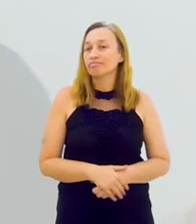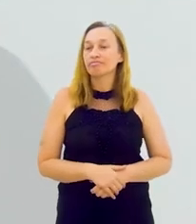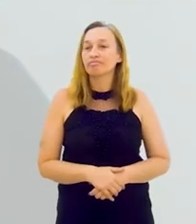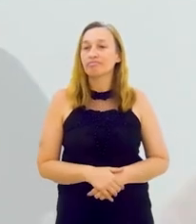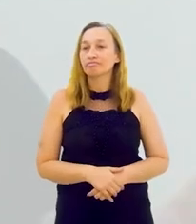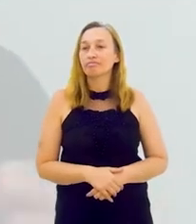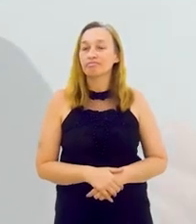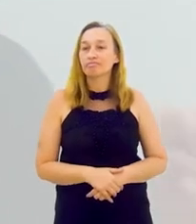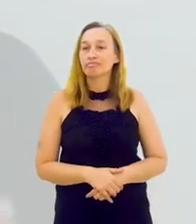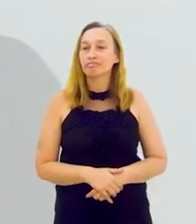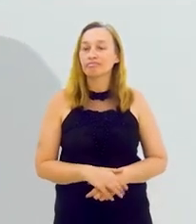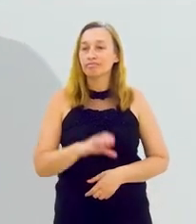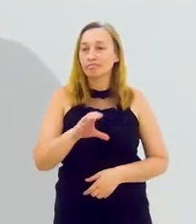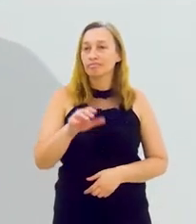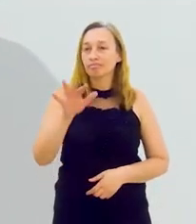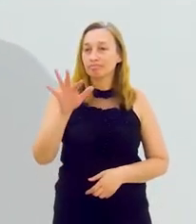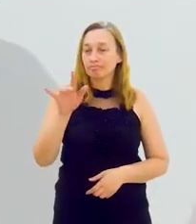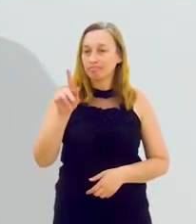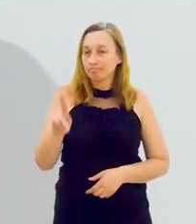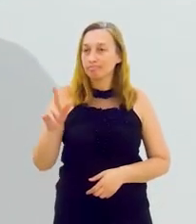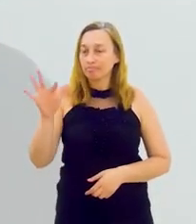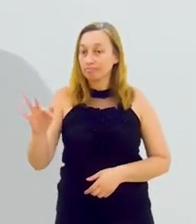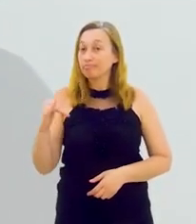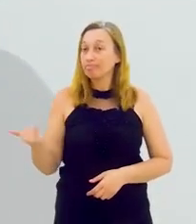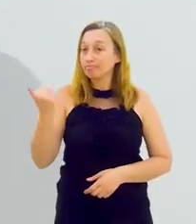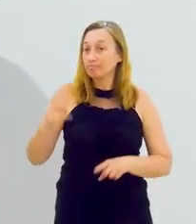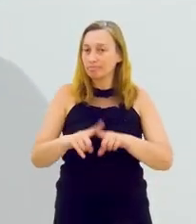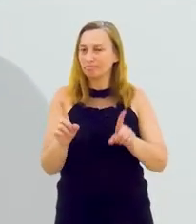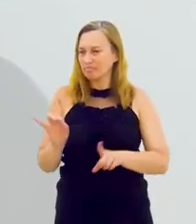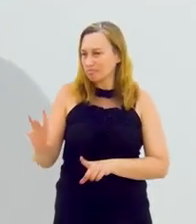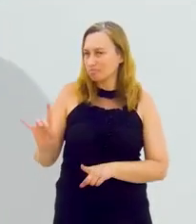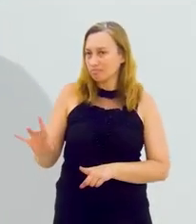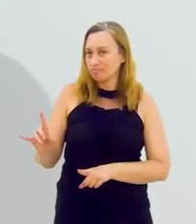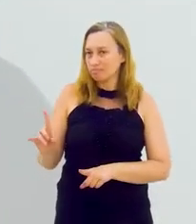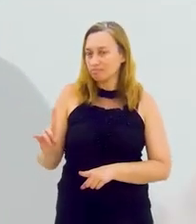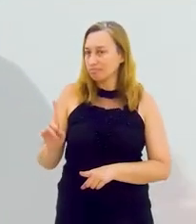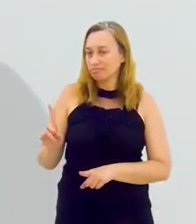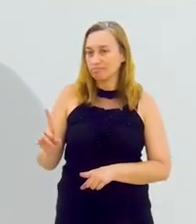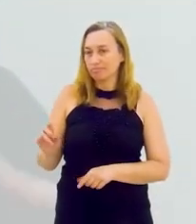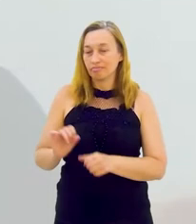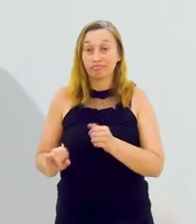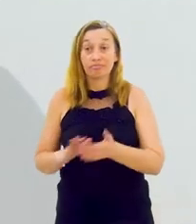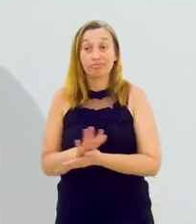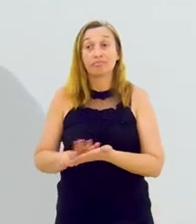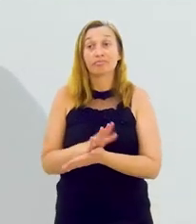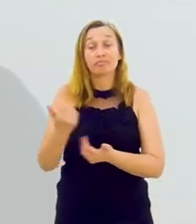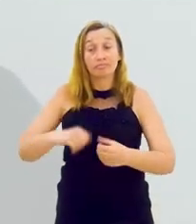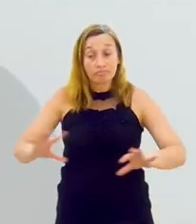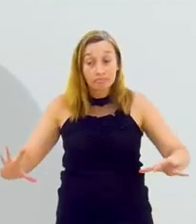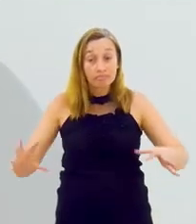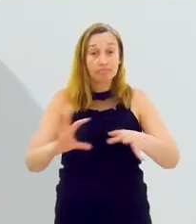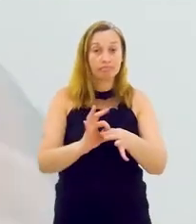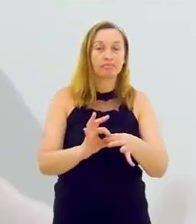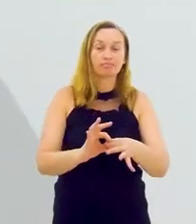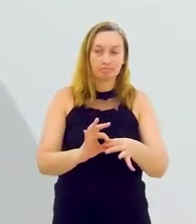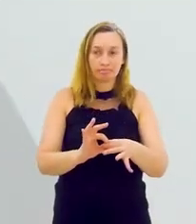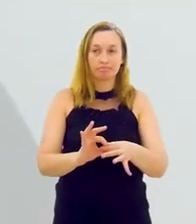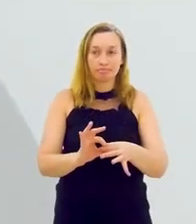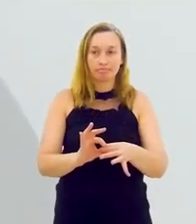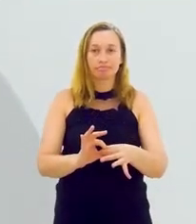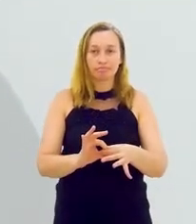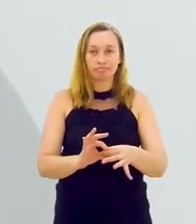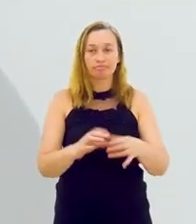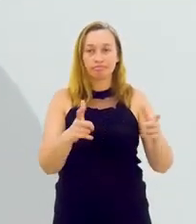o CPF são importantes, mas o CPF sozinhos não fazem nada. Eles precisam estar conectados de alguma forma